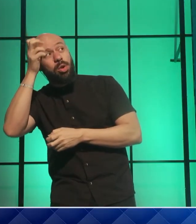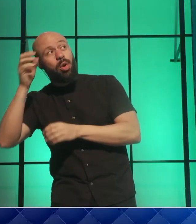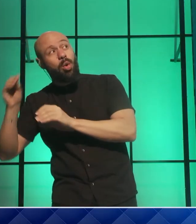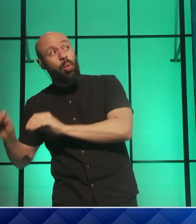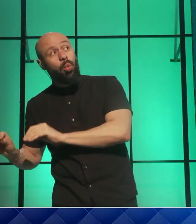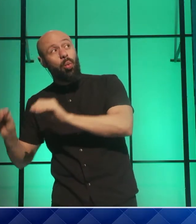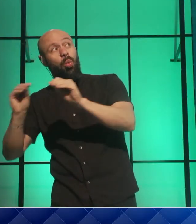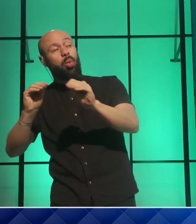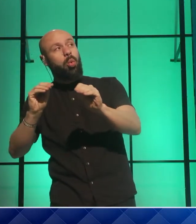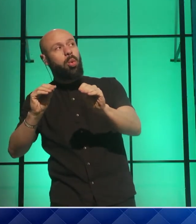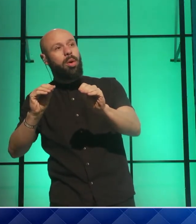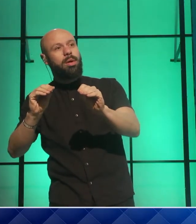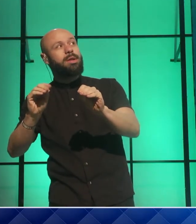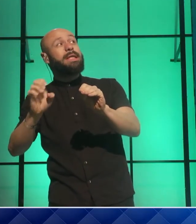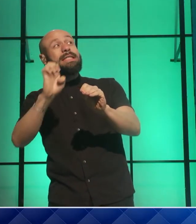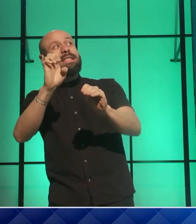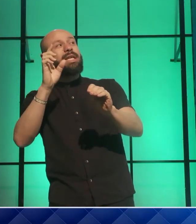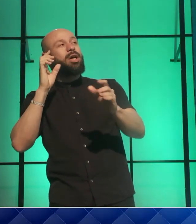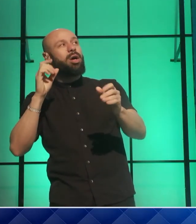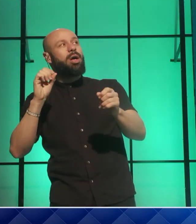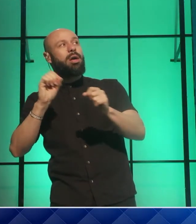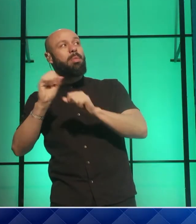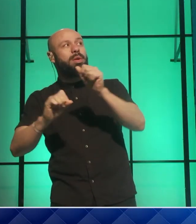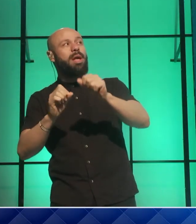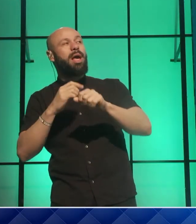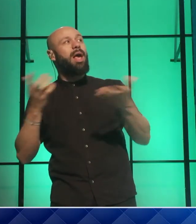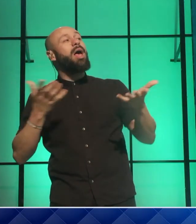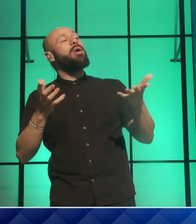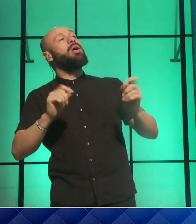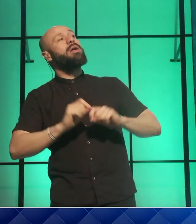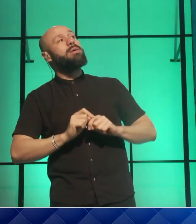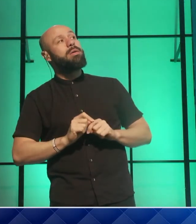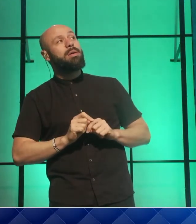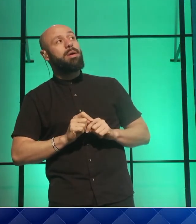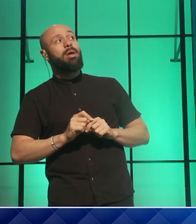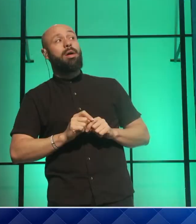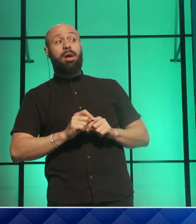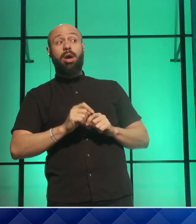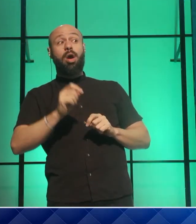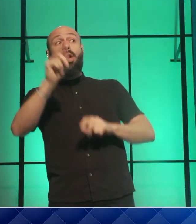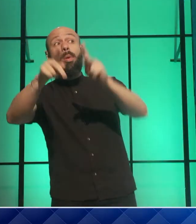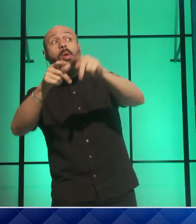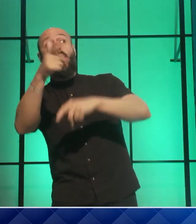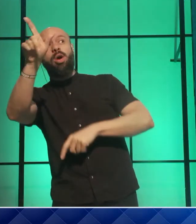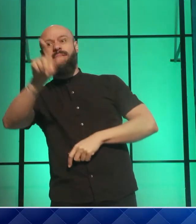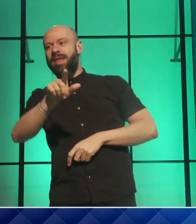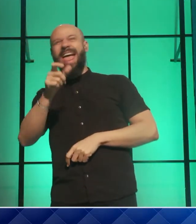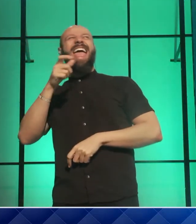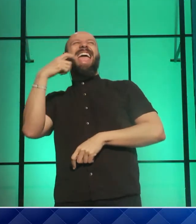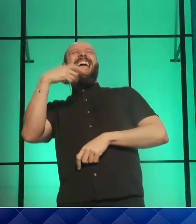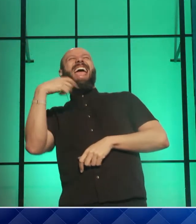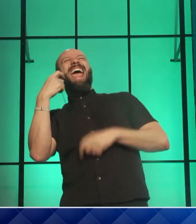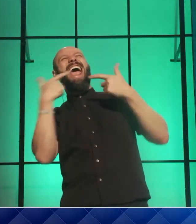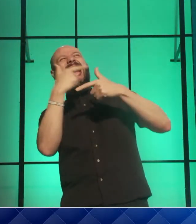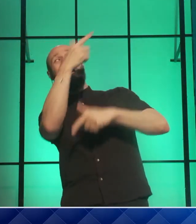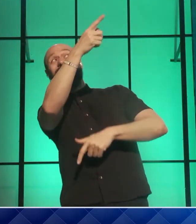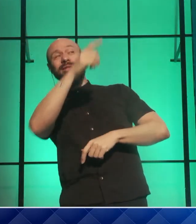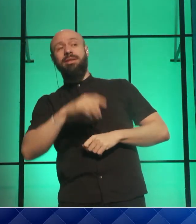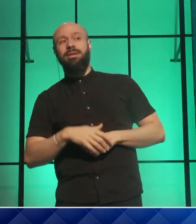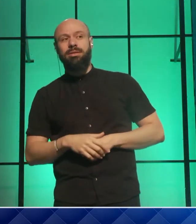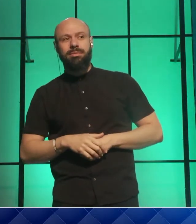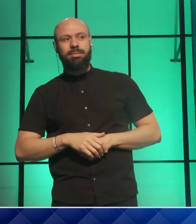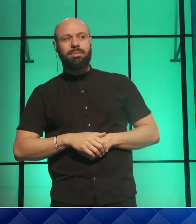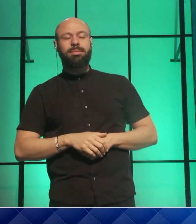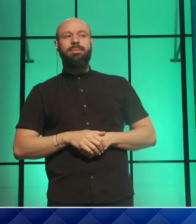acabar, o que eles vão falar de ti? Não faz isso. E a Bíblia diz então que Moisés implorou pela misericórdia de Deus. E